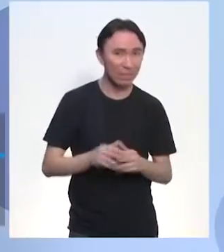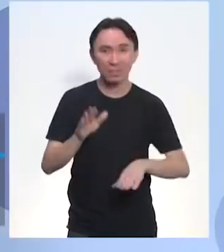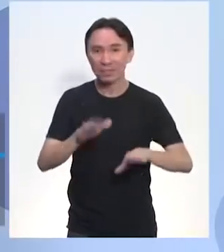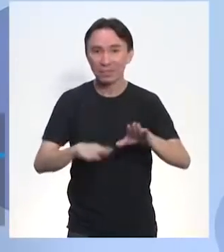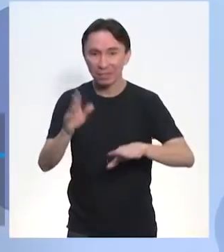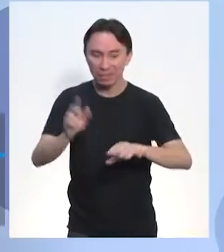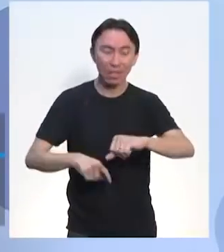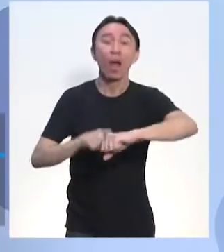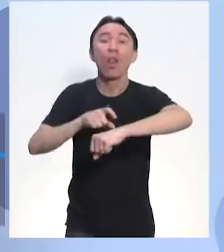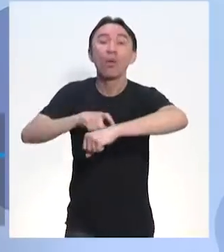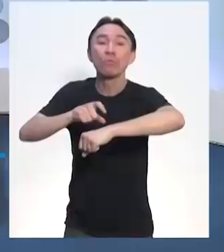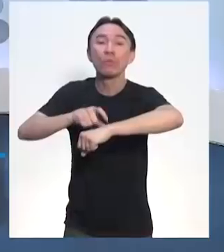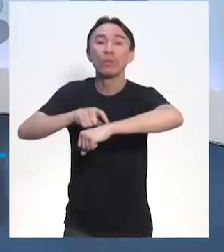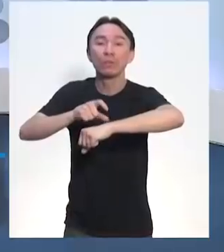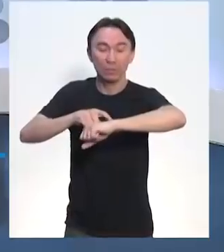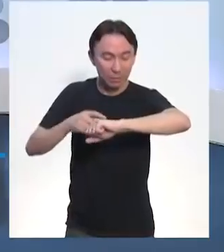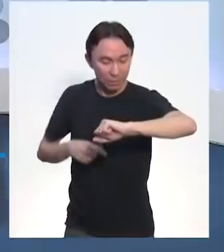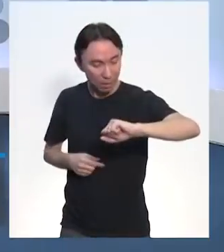relógio.